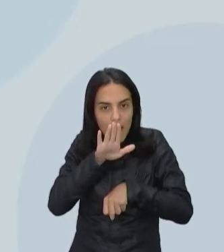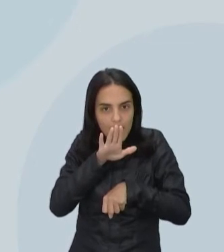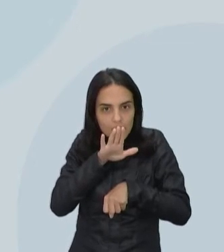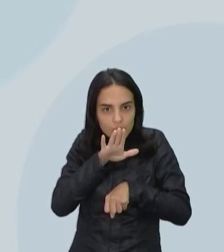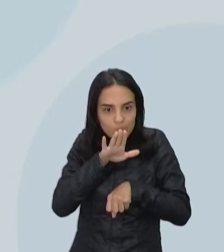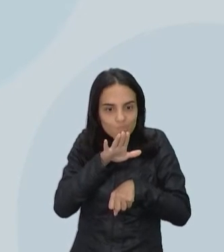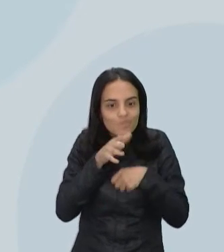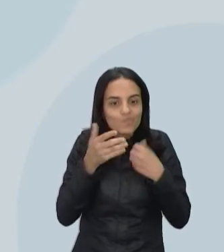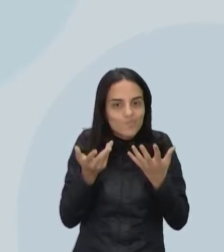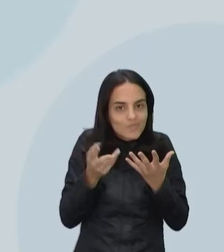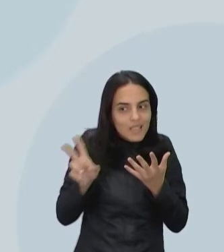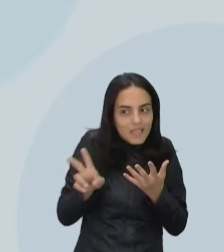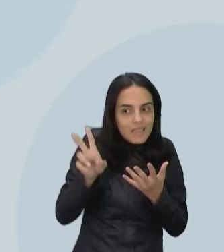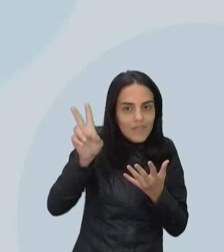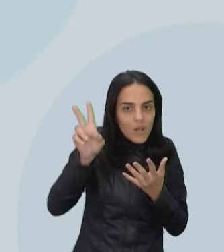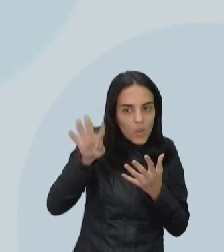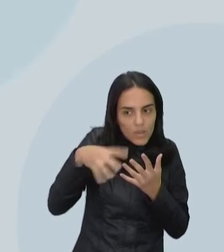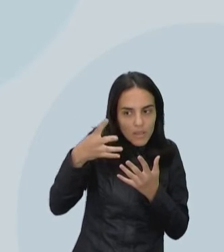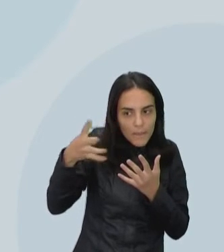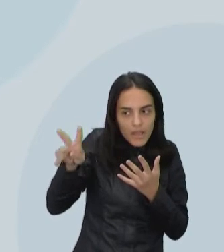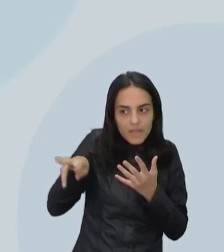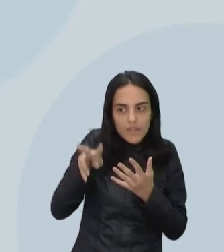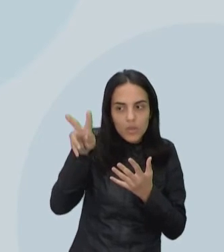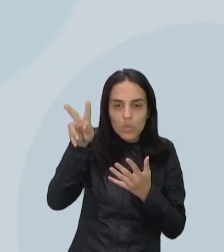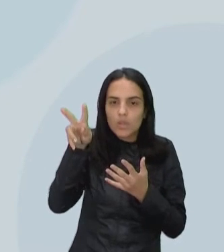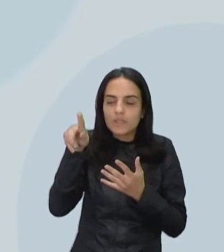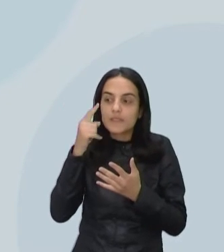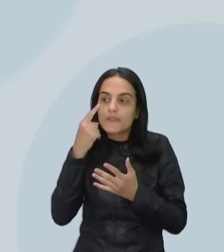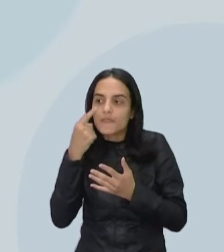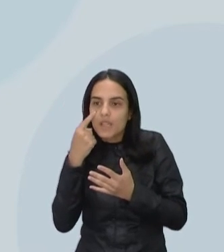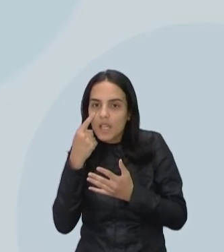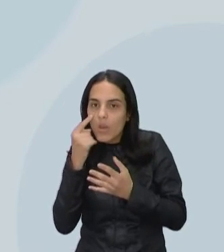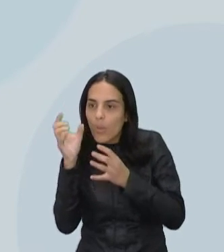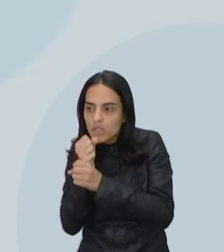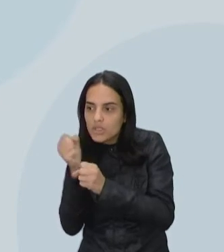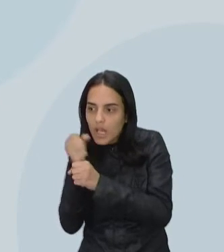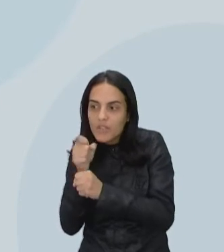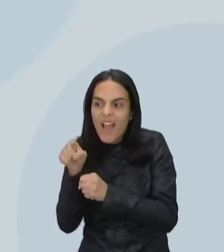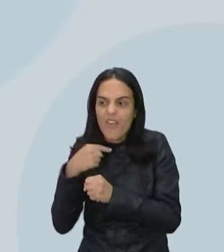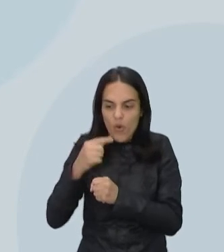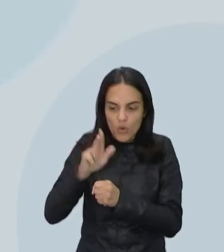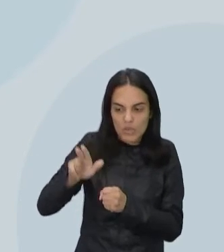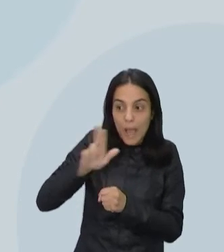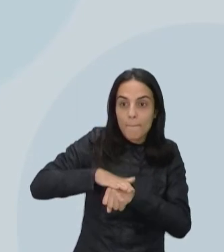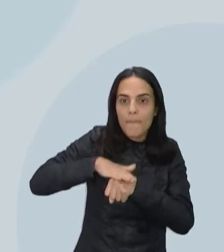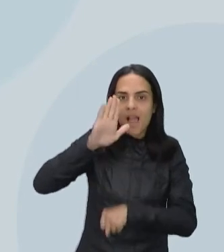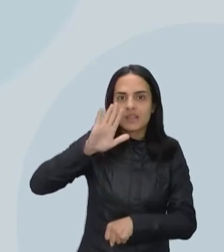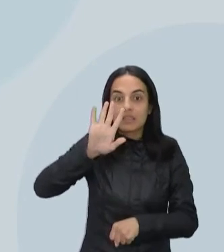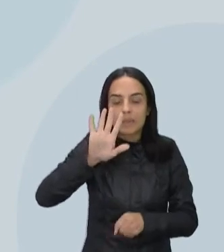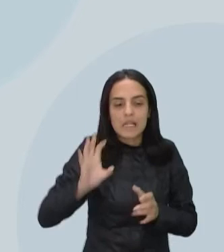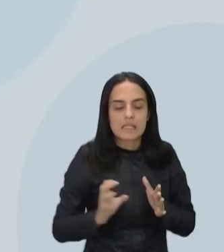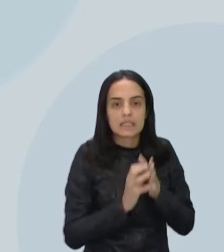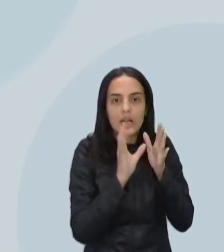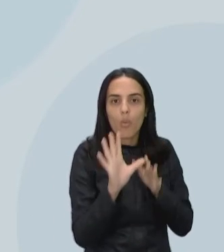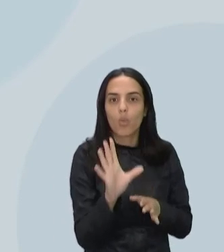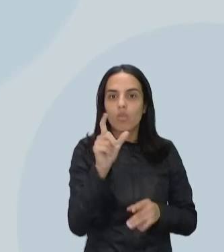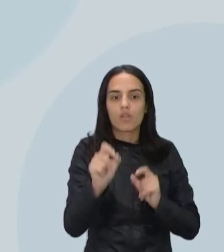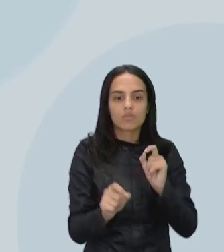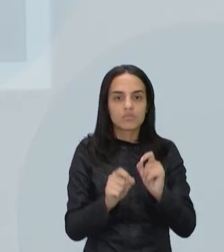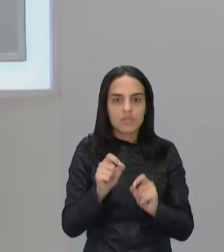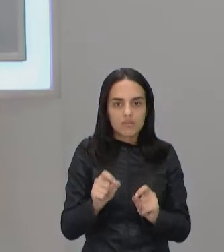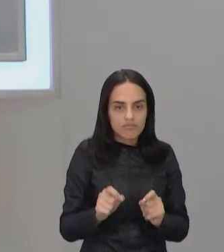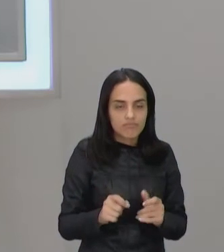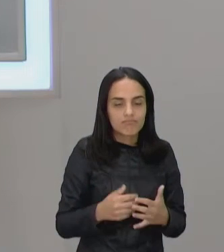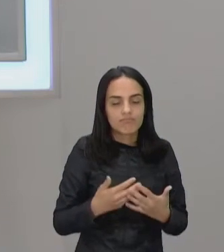das citadas na tabela de valor nutricional? Nós sabemos que eu tenho os elementos químicos que existem na natureza